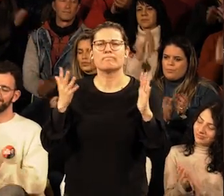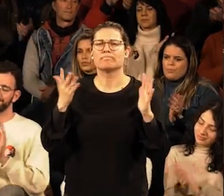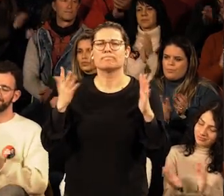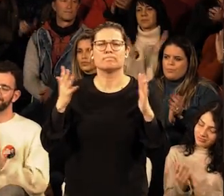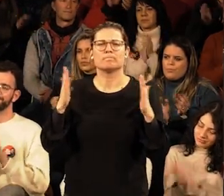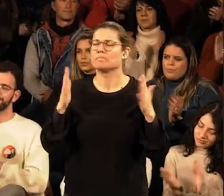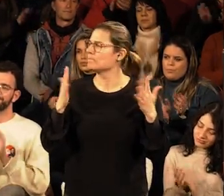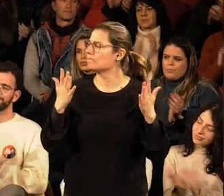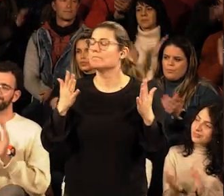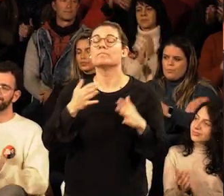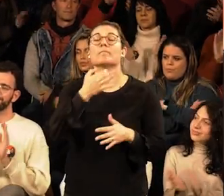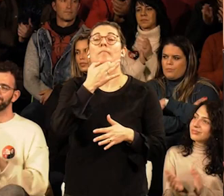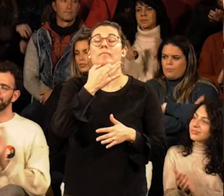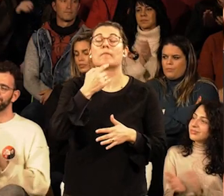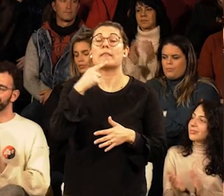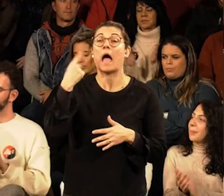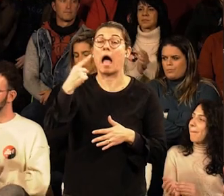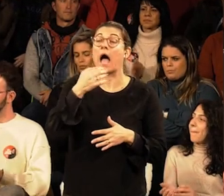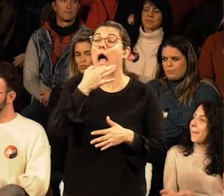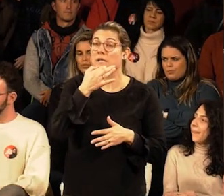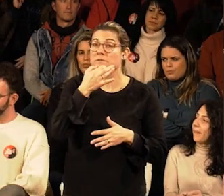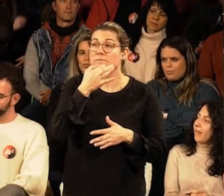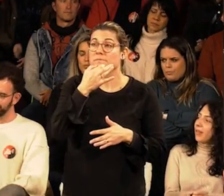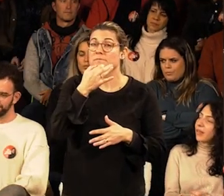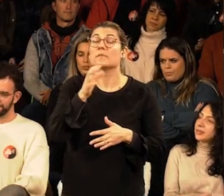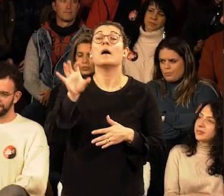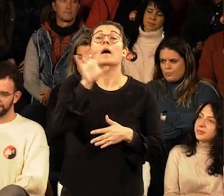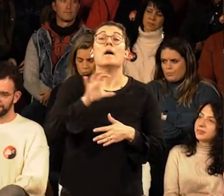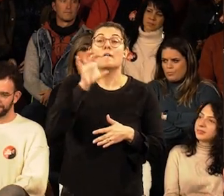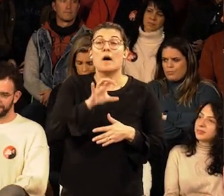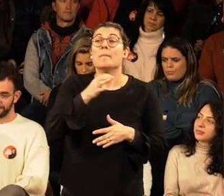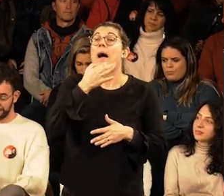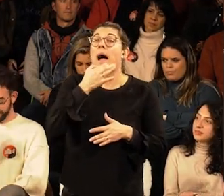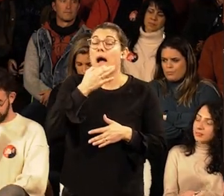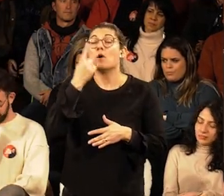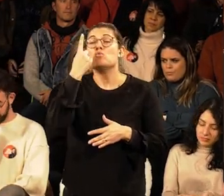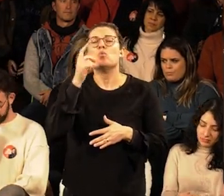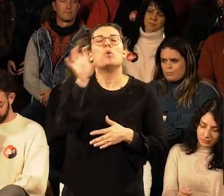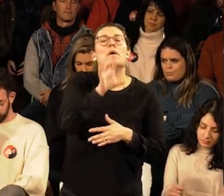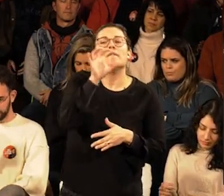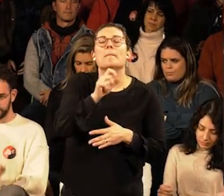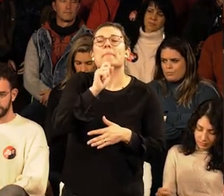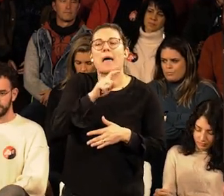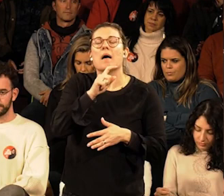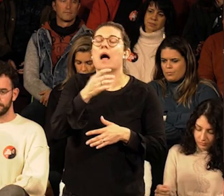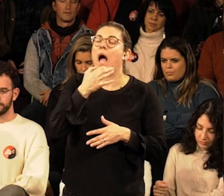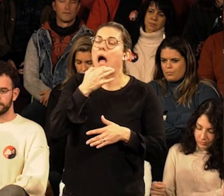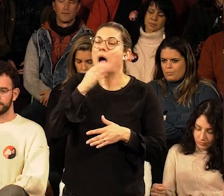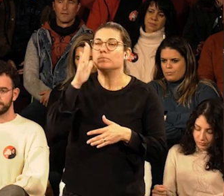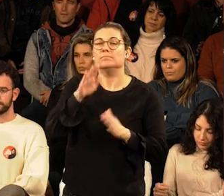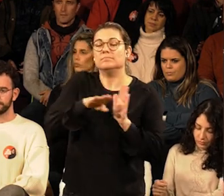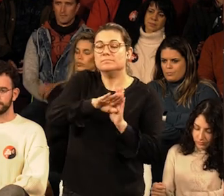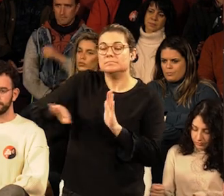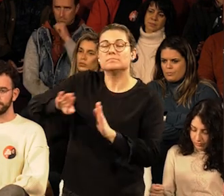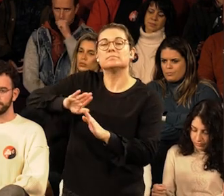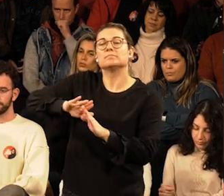há só há uma e conter a Extrema